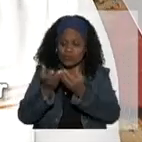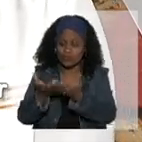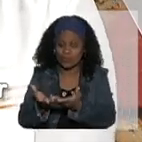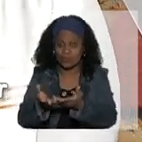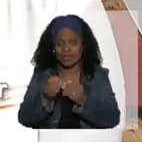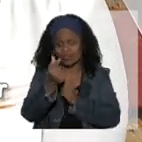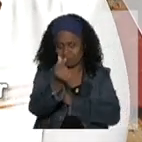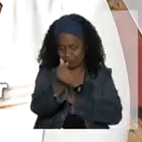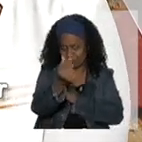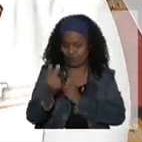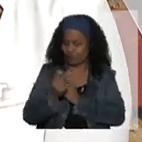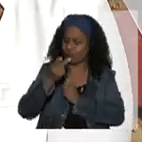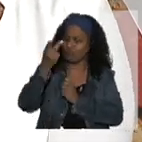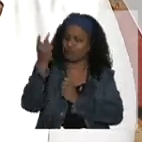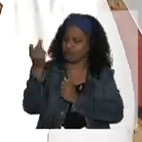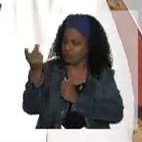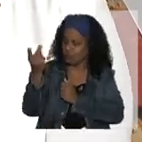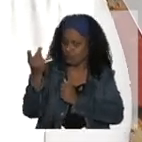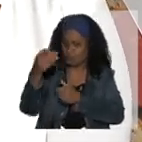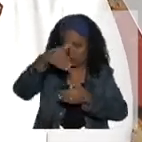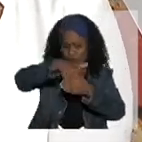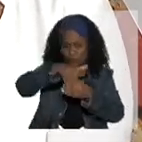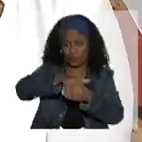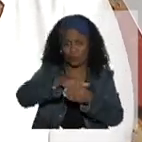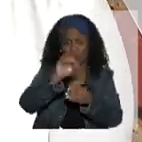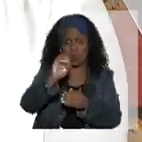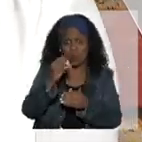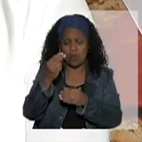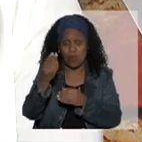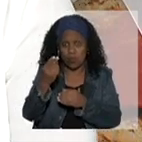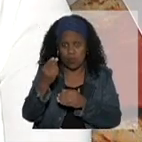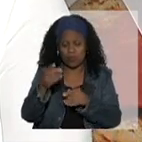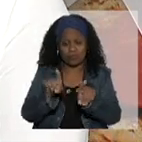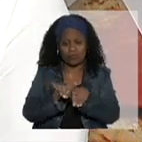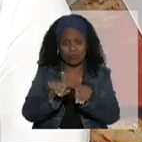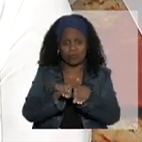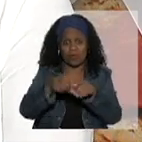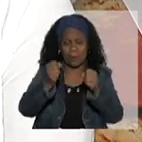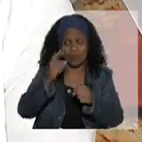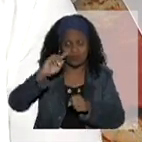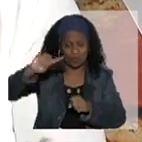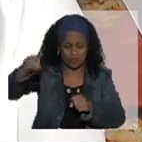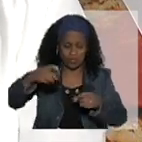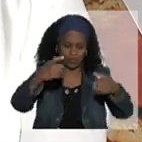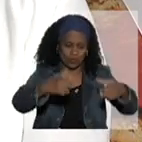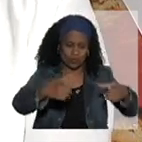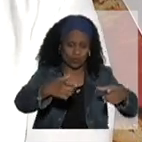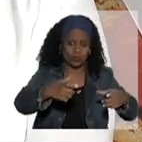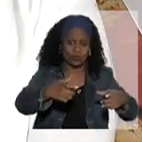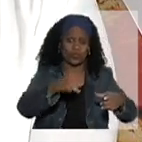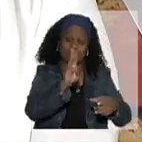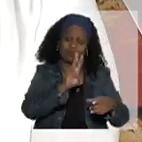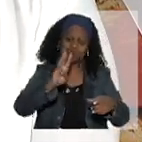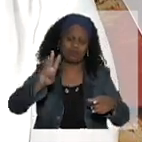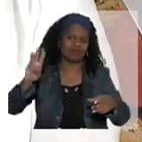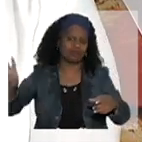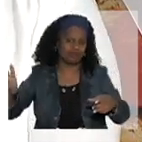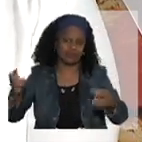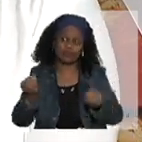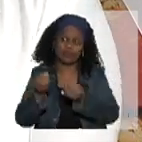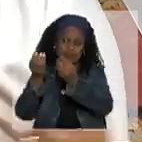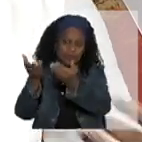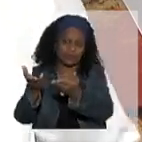doar valores em dinheiro é em depósito ou então nos nossos postos de coleta que também estão disponíveis no nosso site